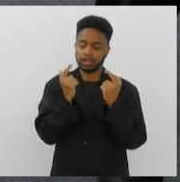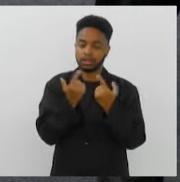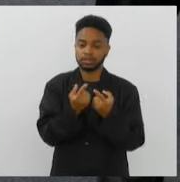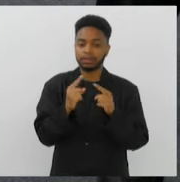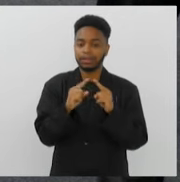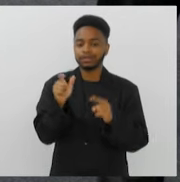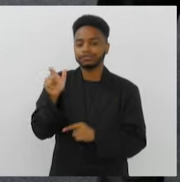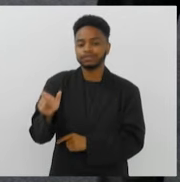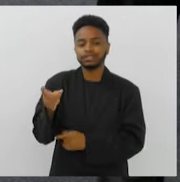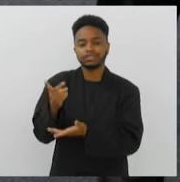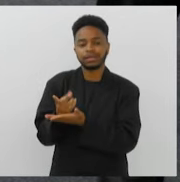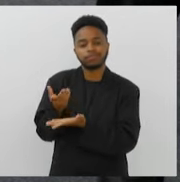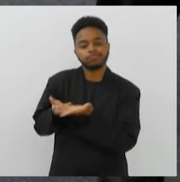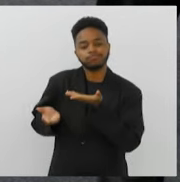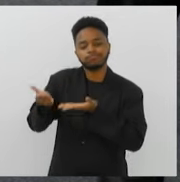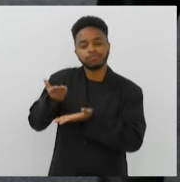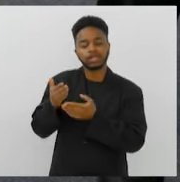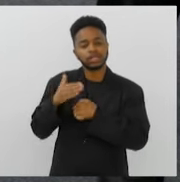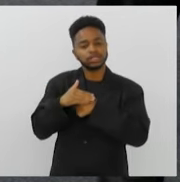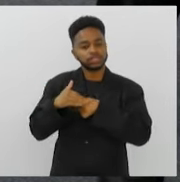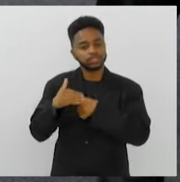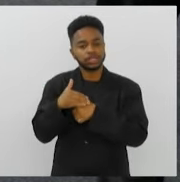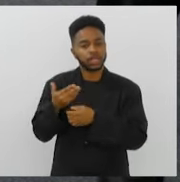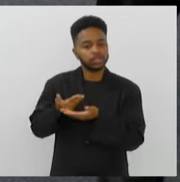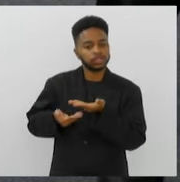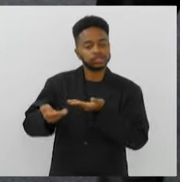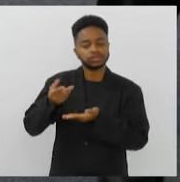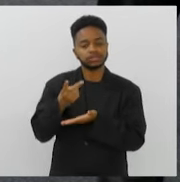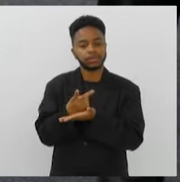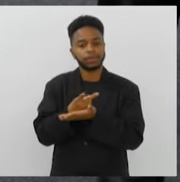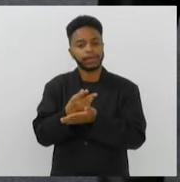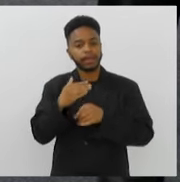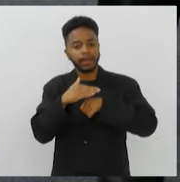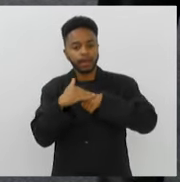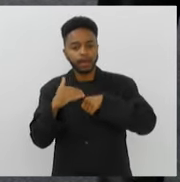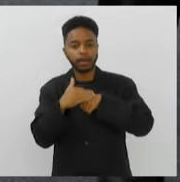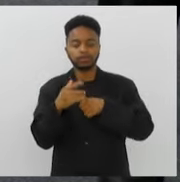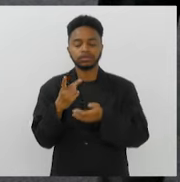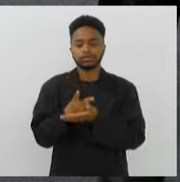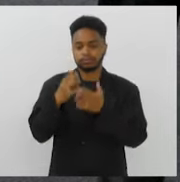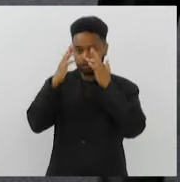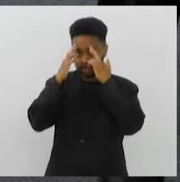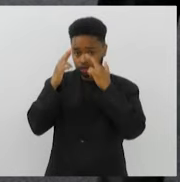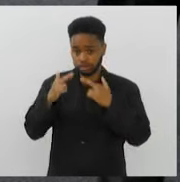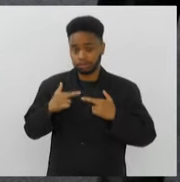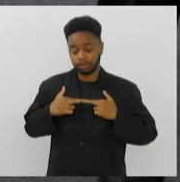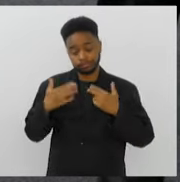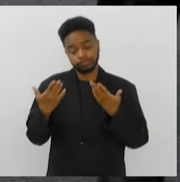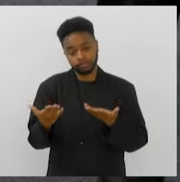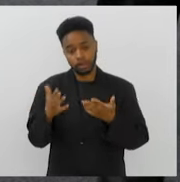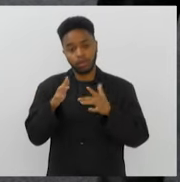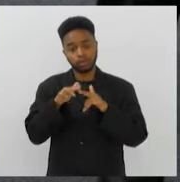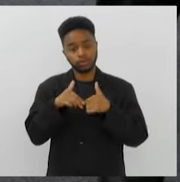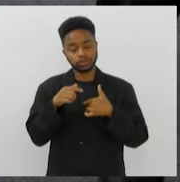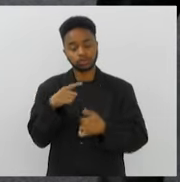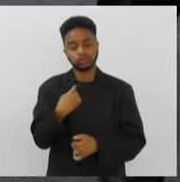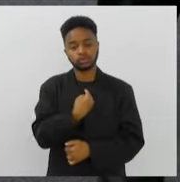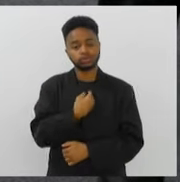ele sempre me tratou com muita gentileza, com muito carinho, com muito respeito. E é o que a gente espera de uma